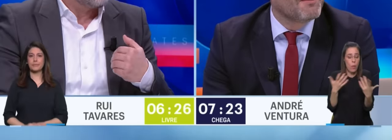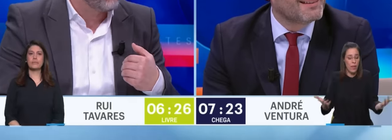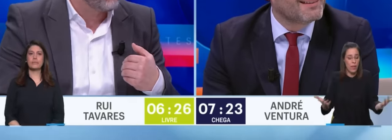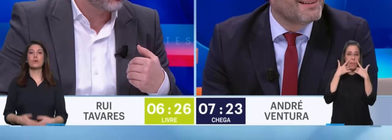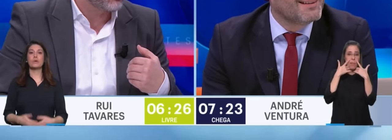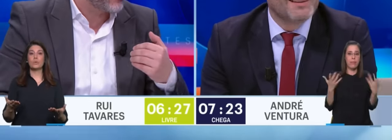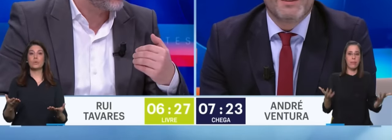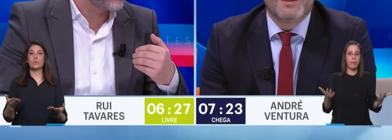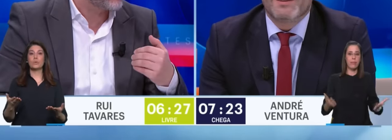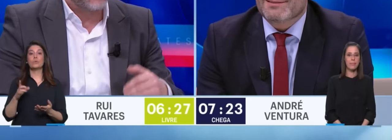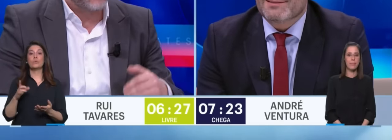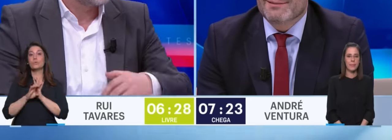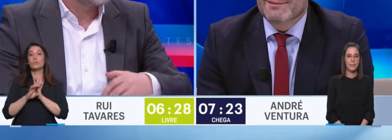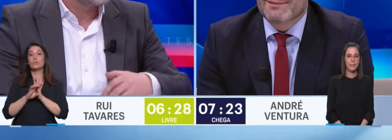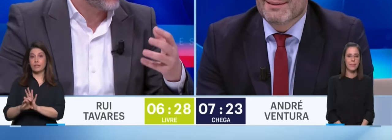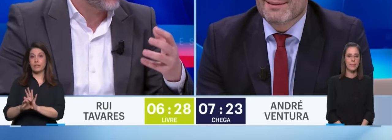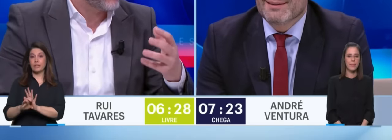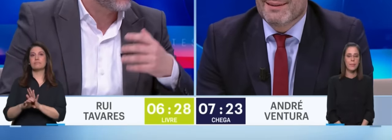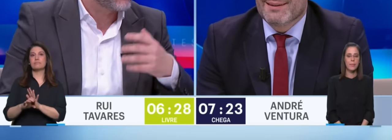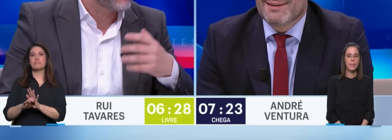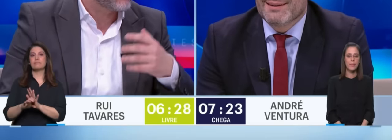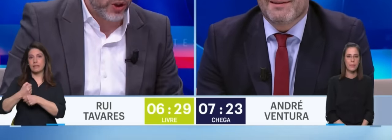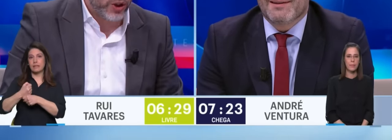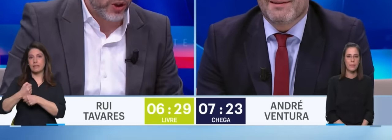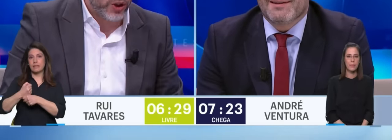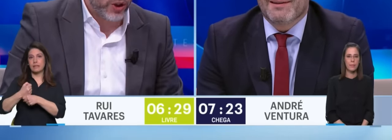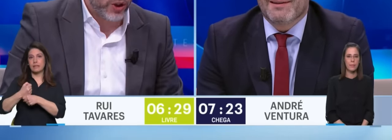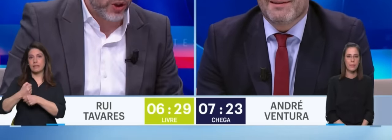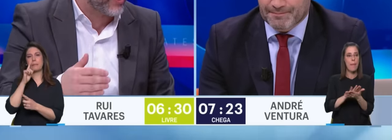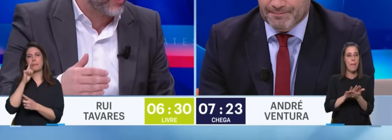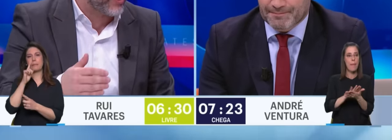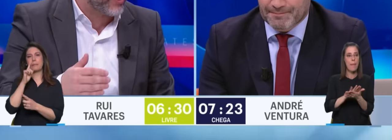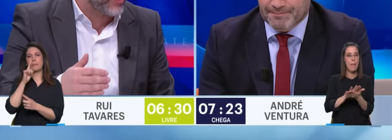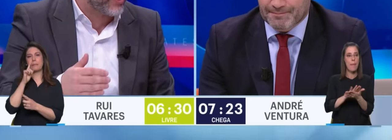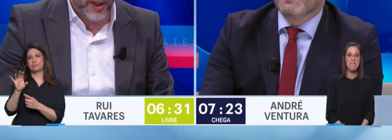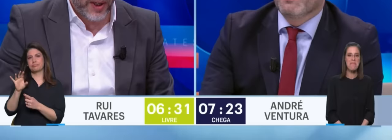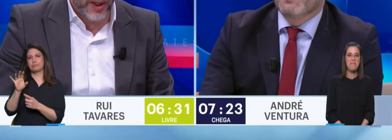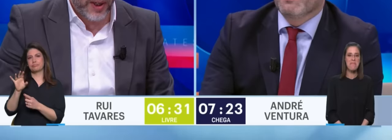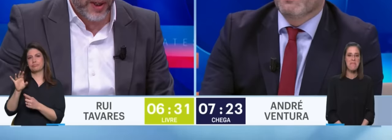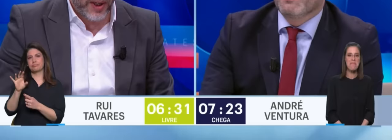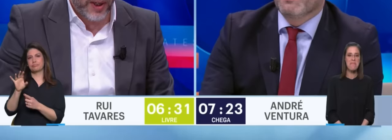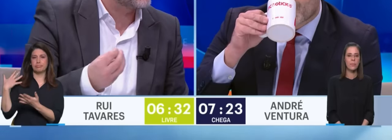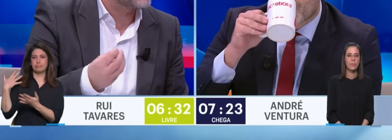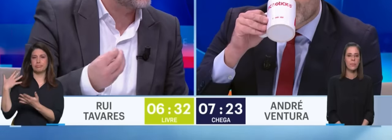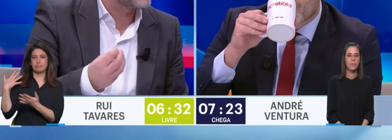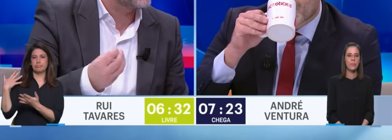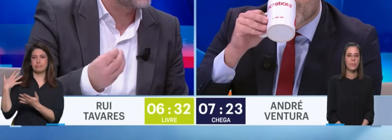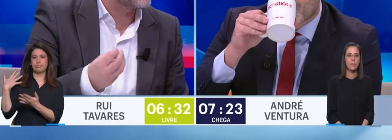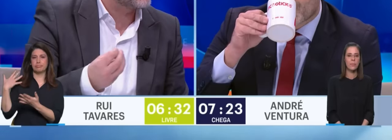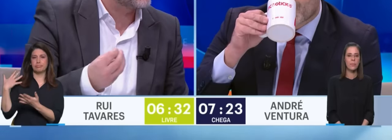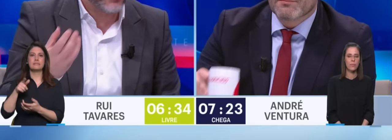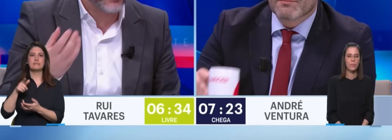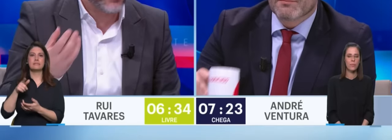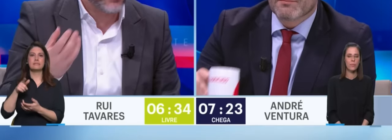como Evidente o chega trabalha na base de mentiras e isso é o que tem feito sempre base e na base da criação